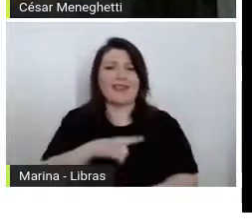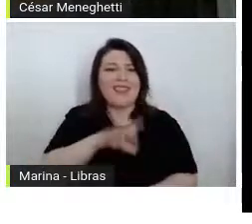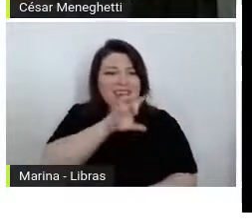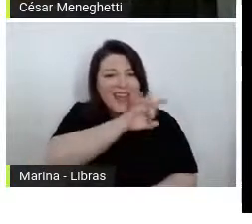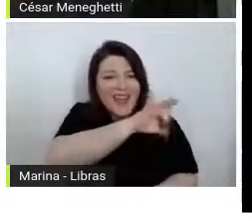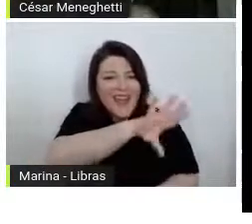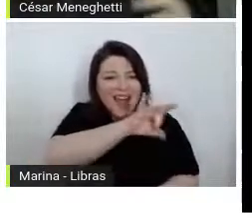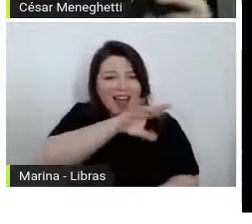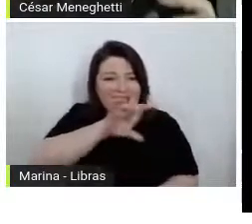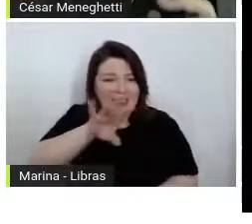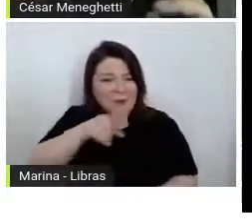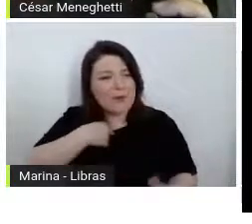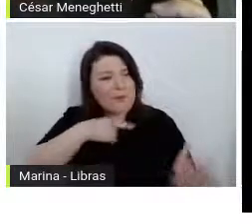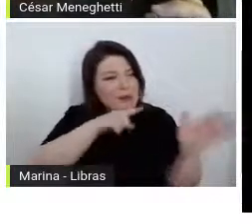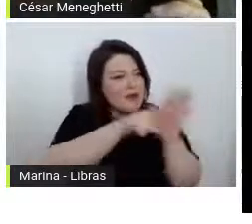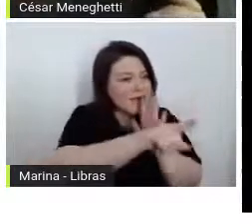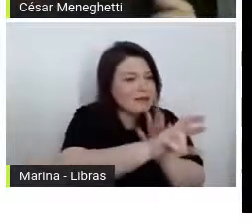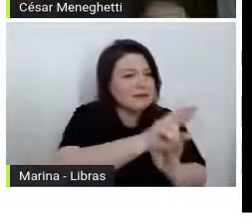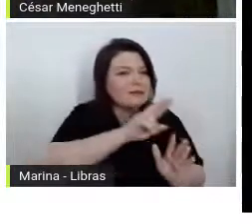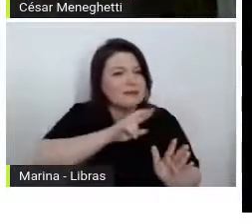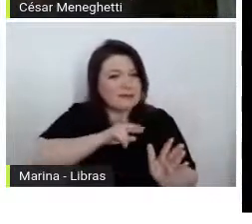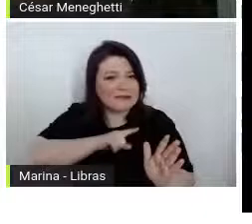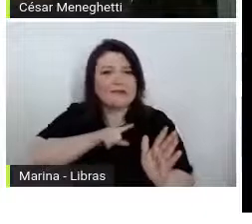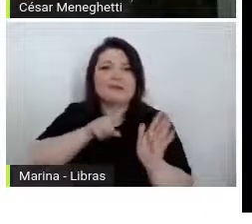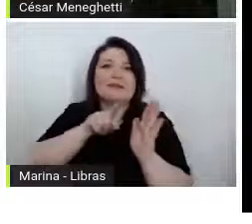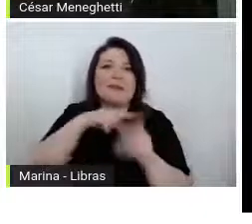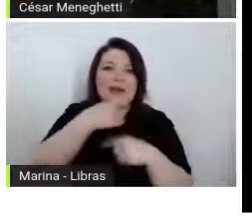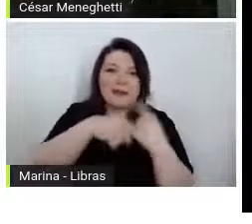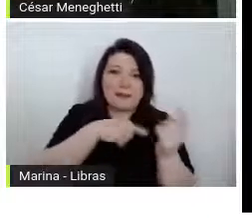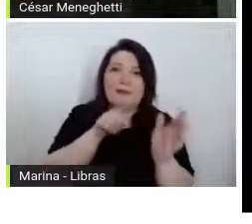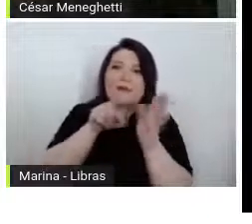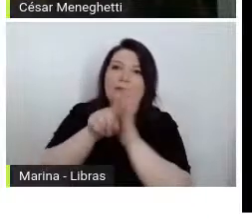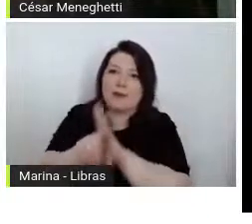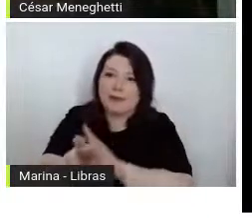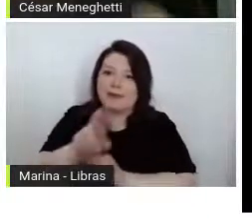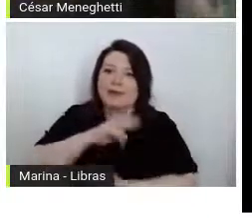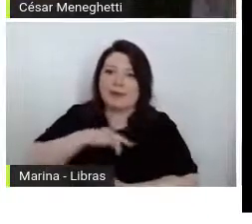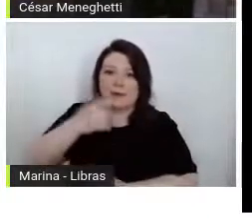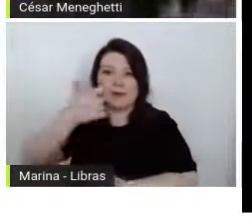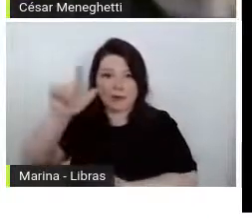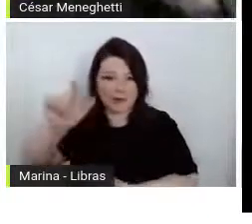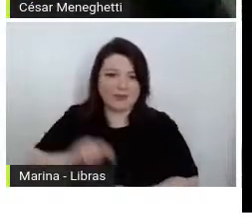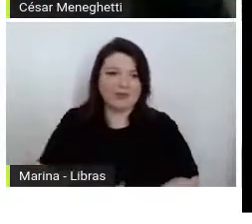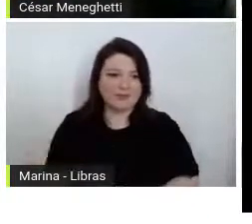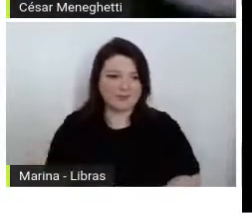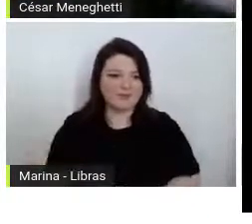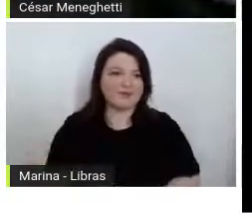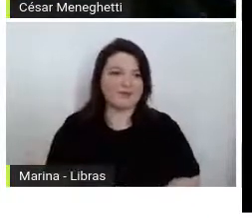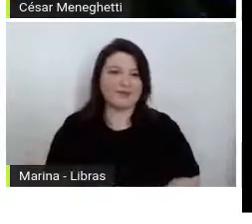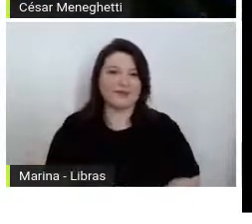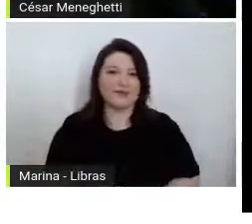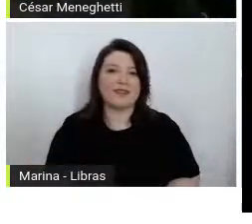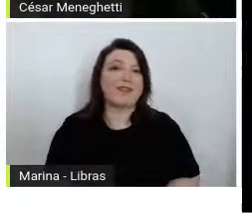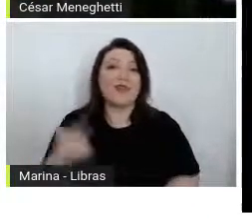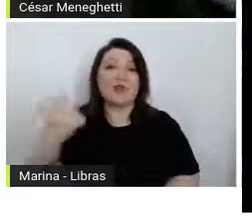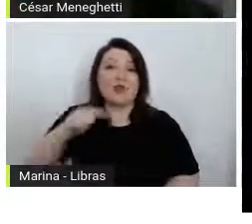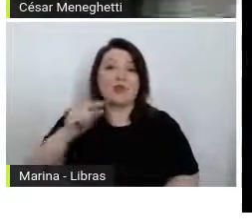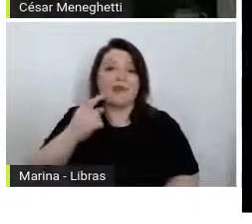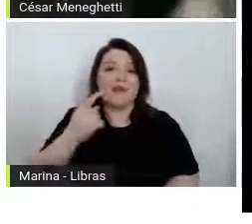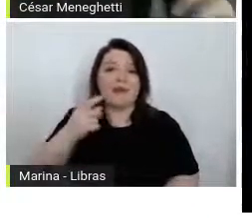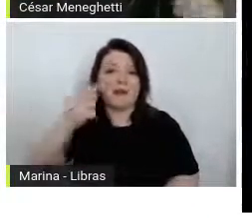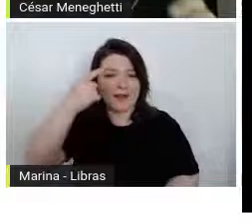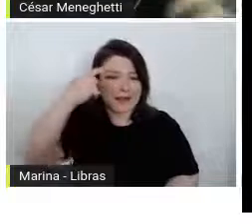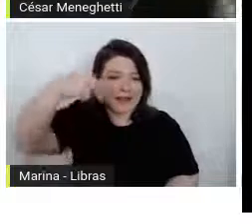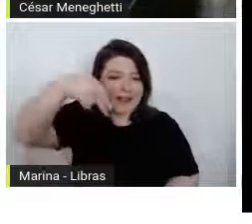fala. E dessa vez, ao contrário do Níger, não tem um cartaz que fala, vamos